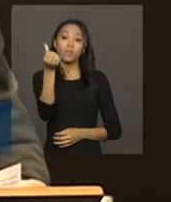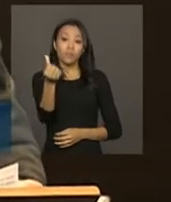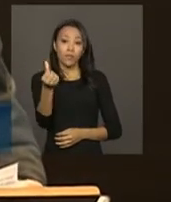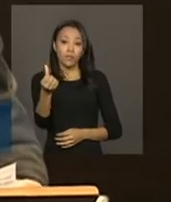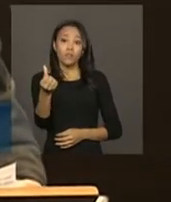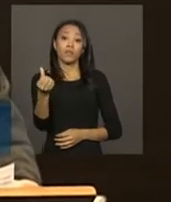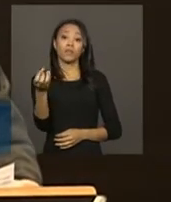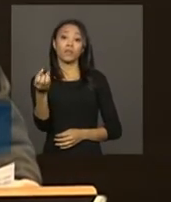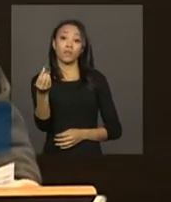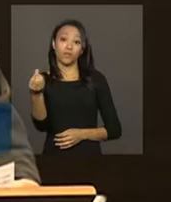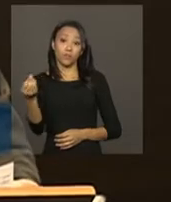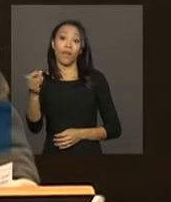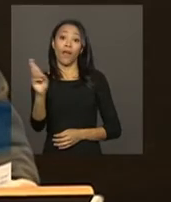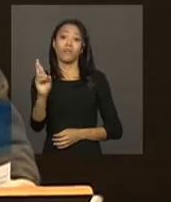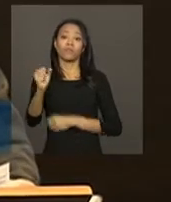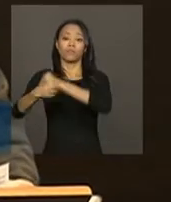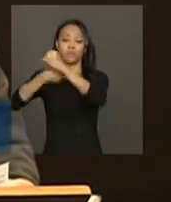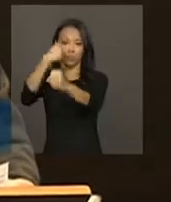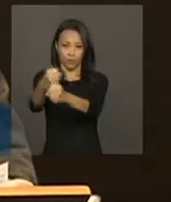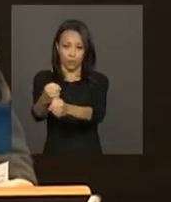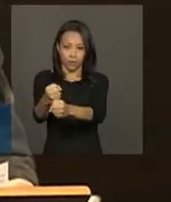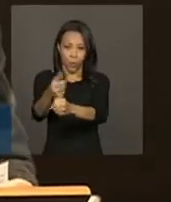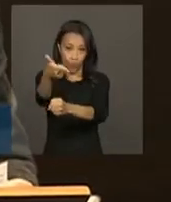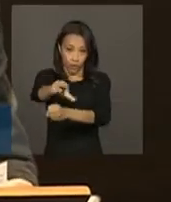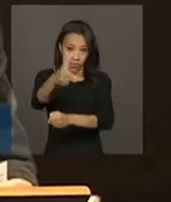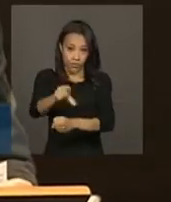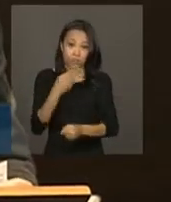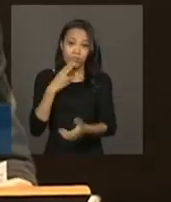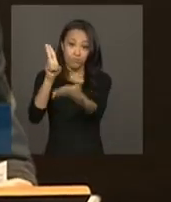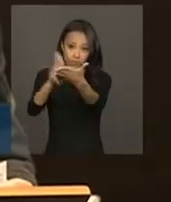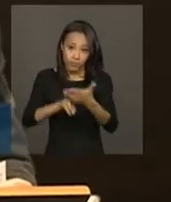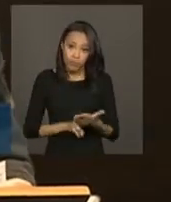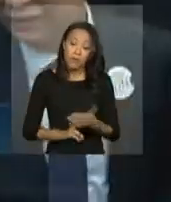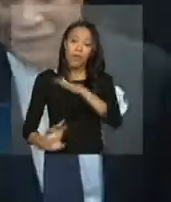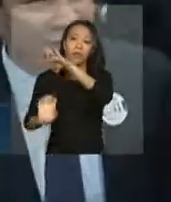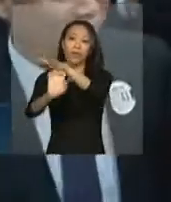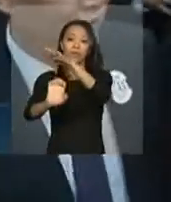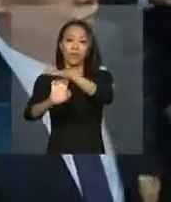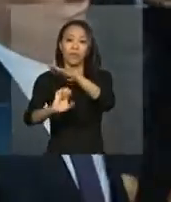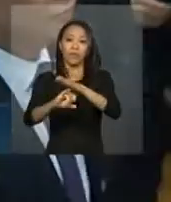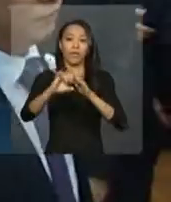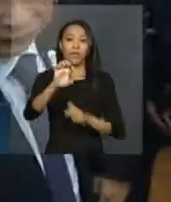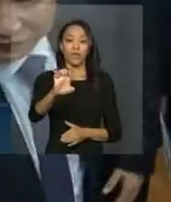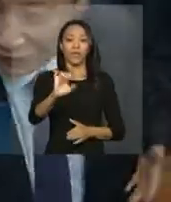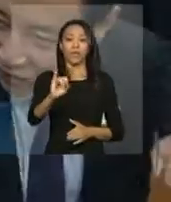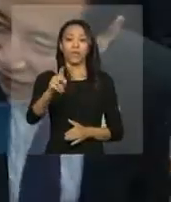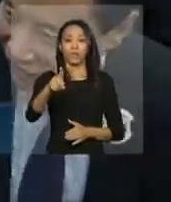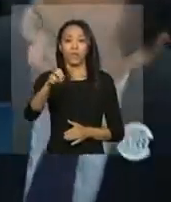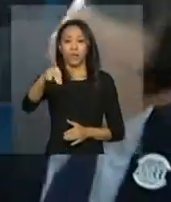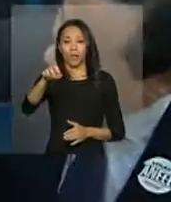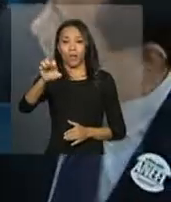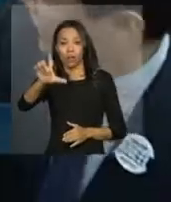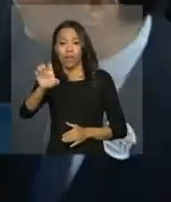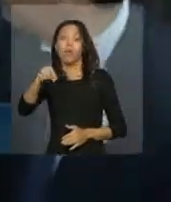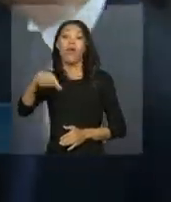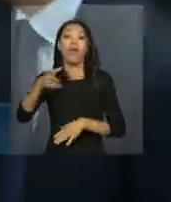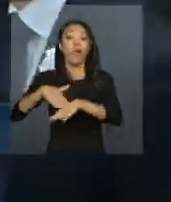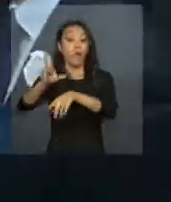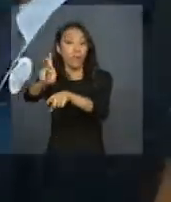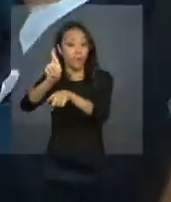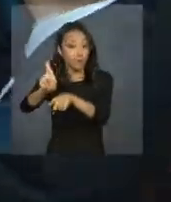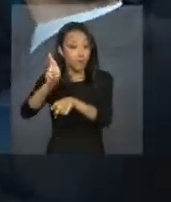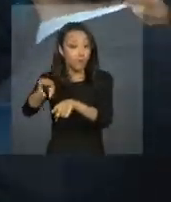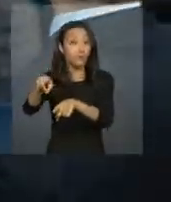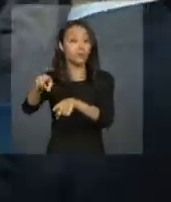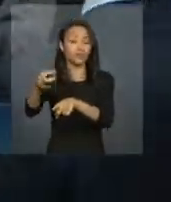42.600 ano repetindo envelope entreg pela corretora ent Abengoa